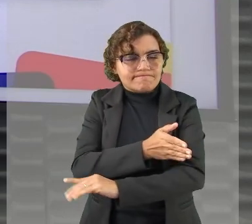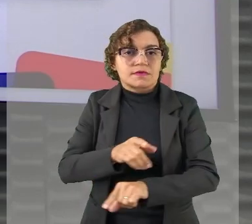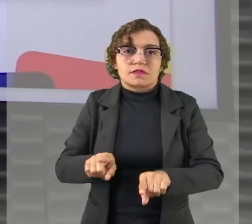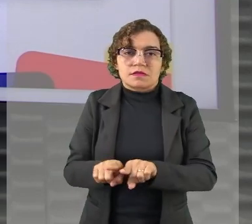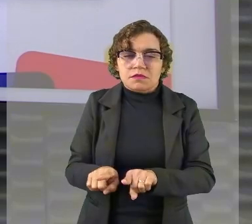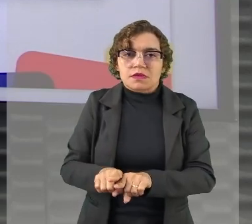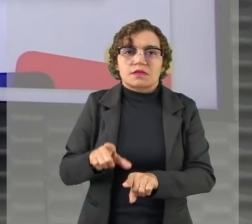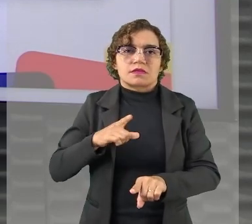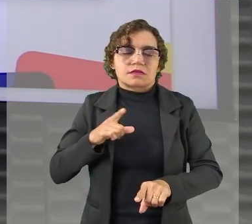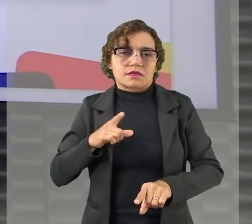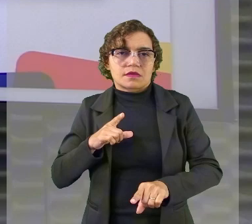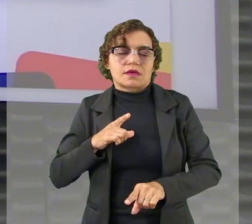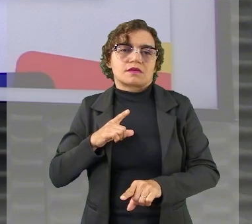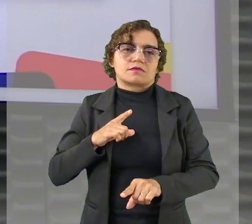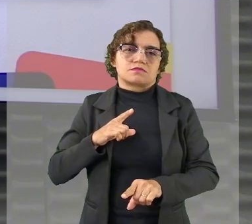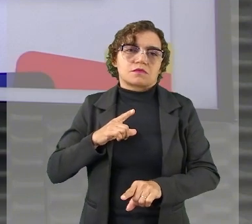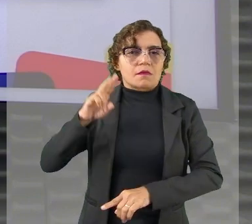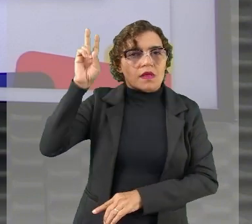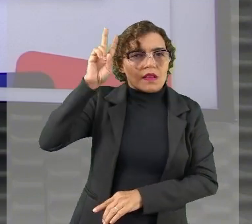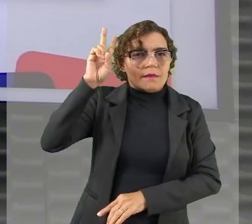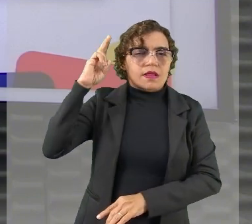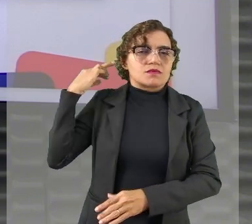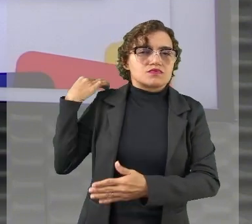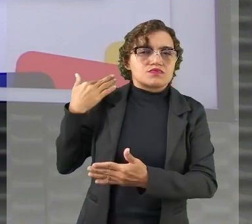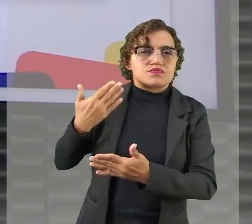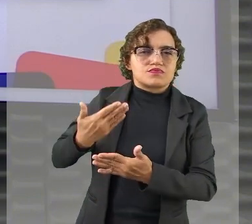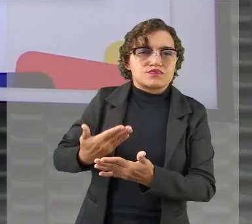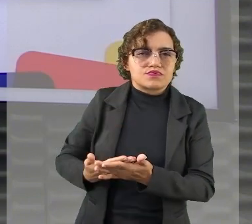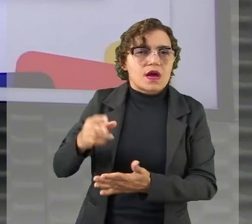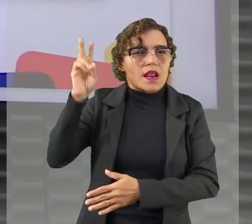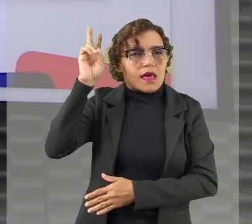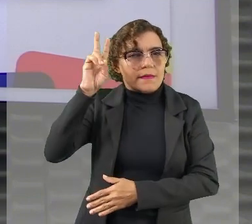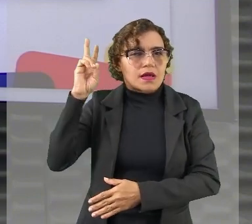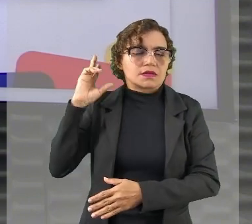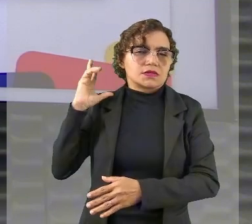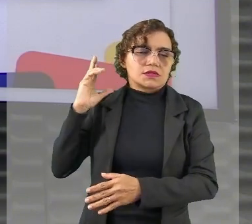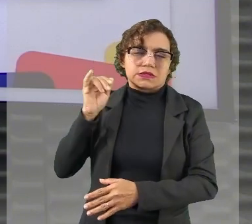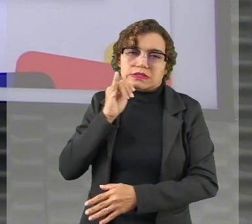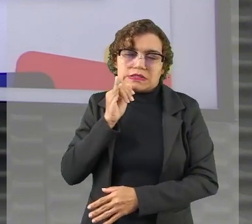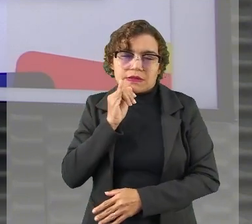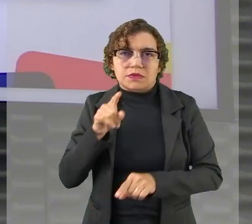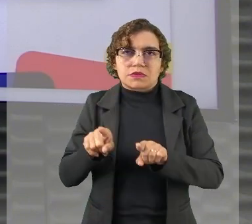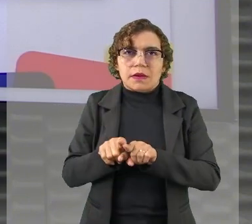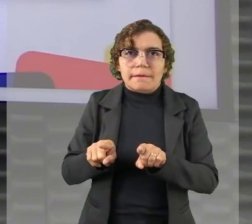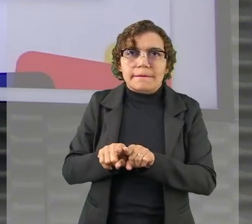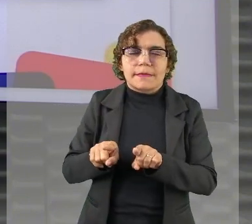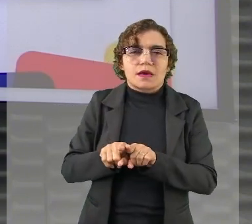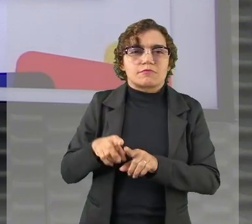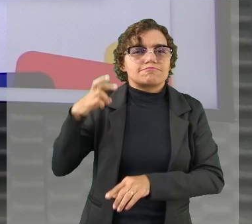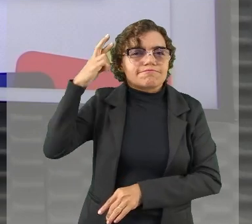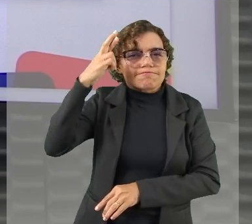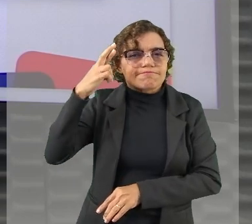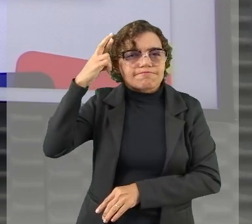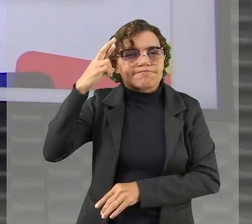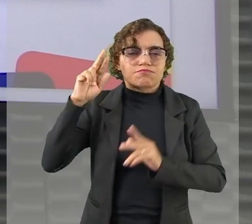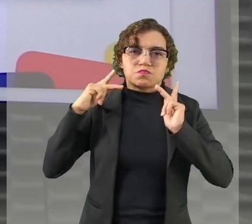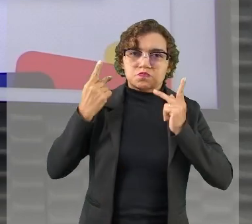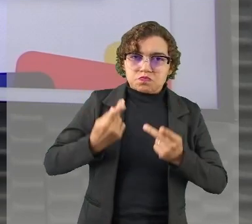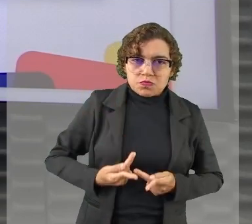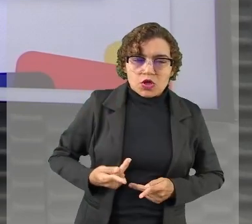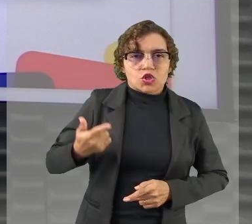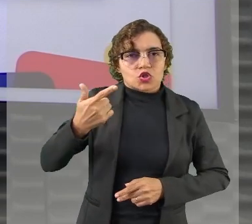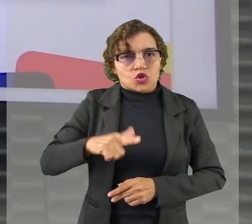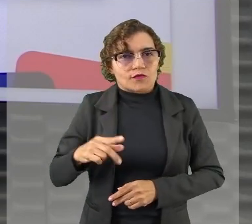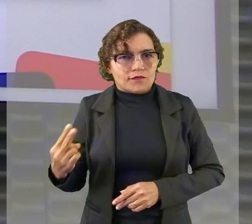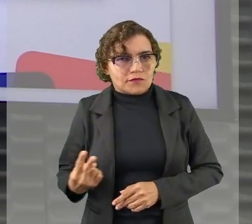há um resgate dos valores da Antiguidade Clássica, a racionalidade humana, ela começa a ser valorizada novamente.